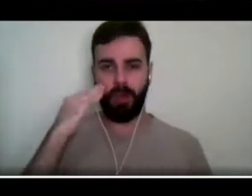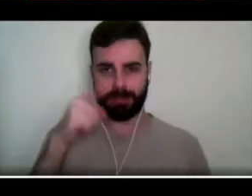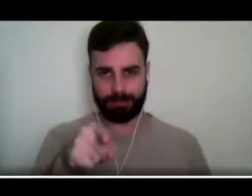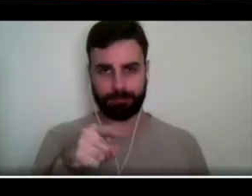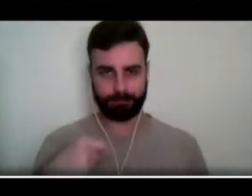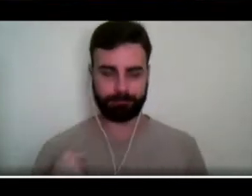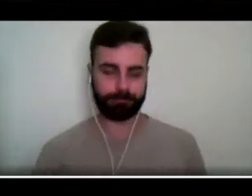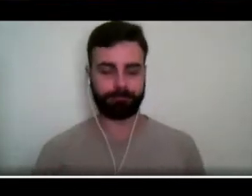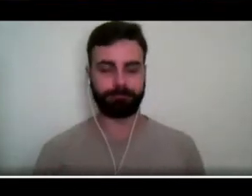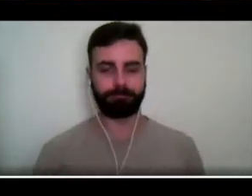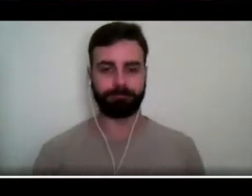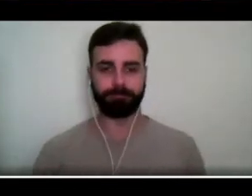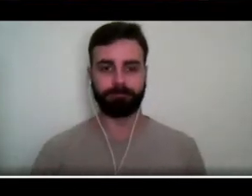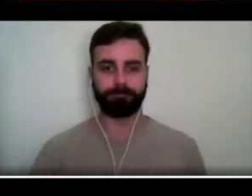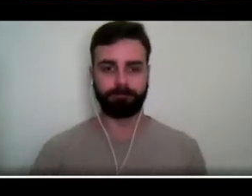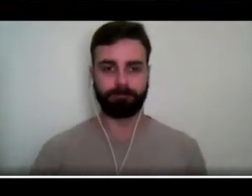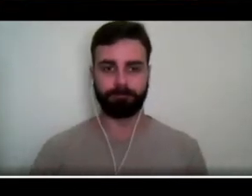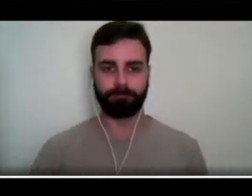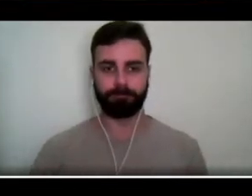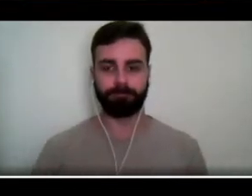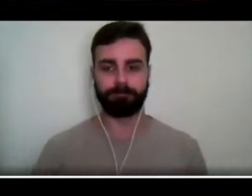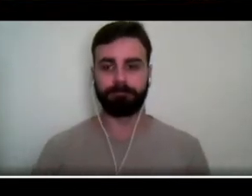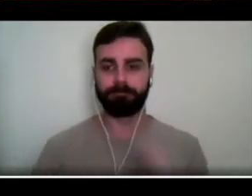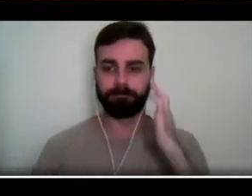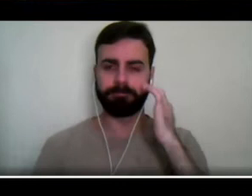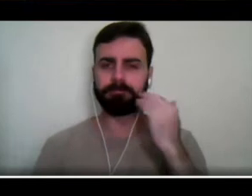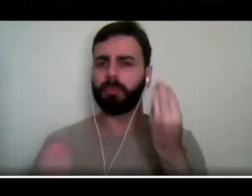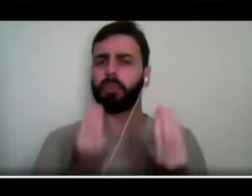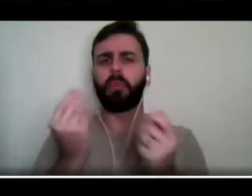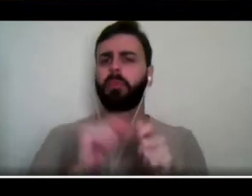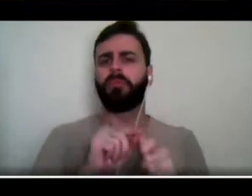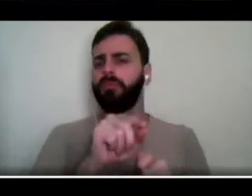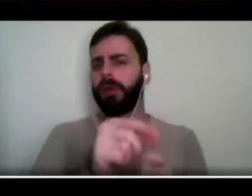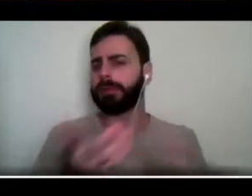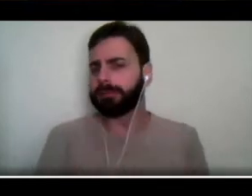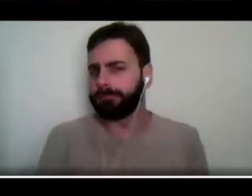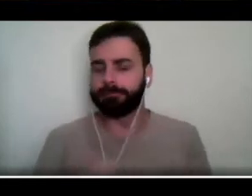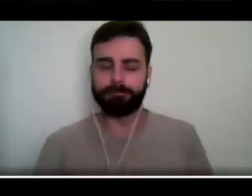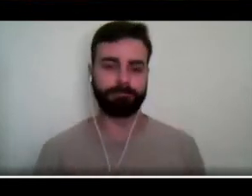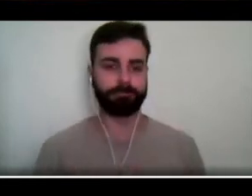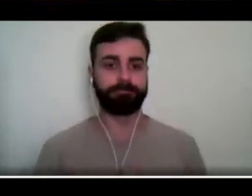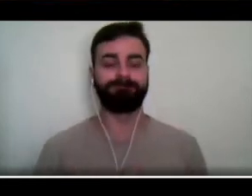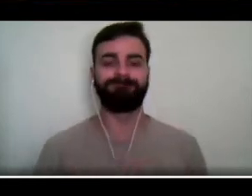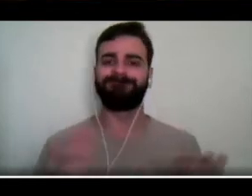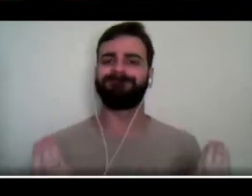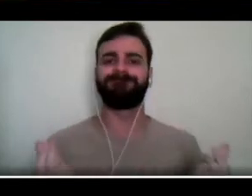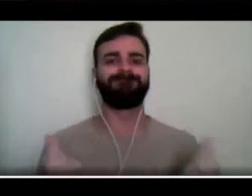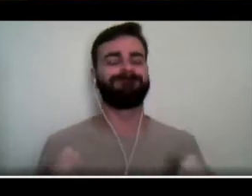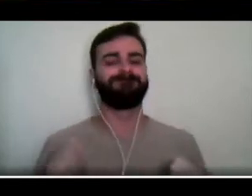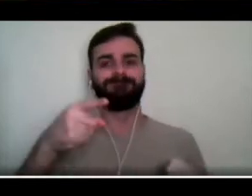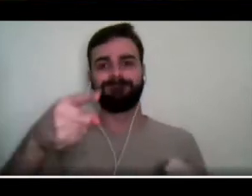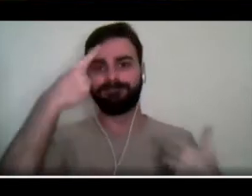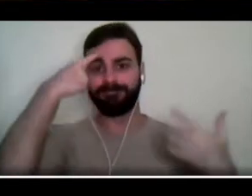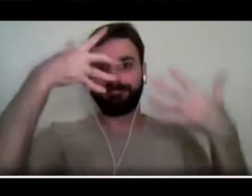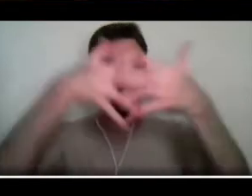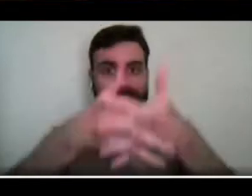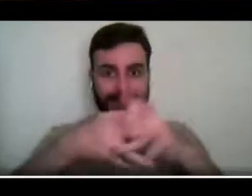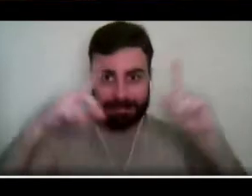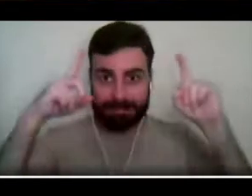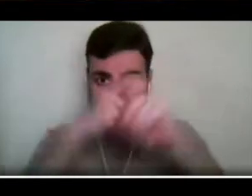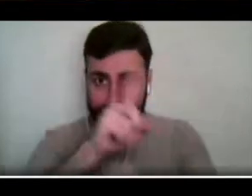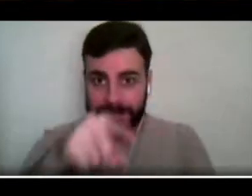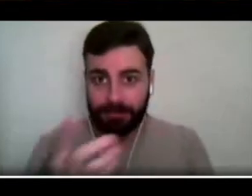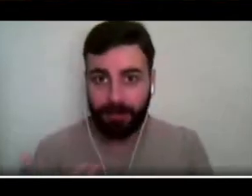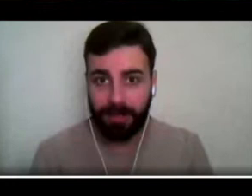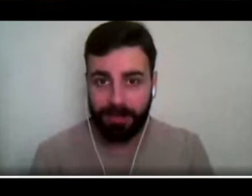Como é que eu resolvo isso? Nossa, eu não sei nem como é que eu começo, professora. Você começa como você vai